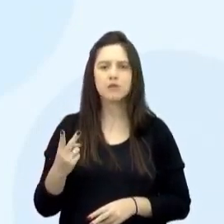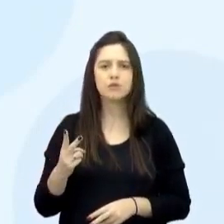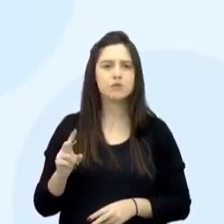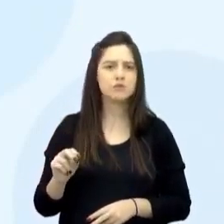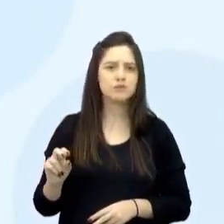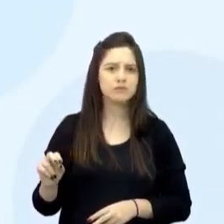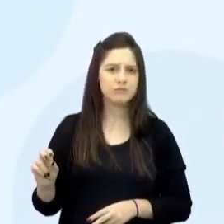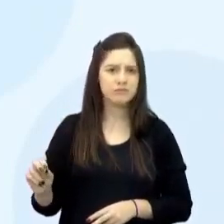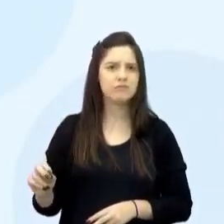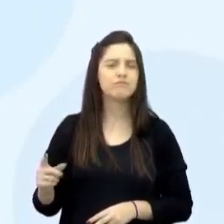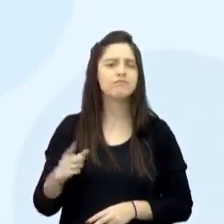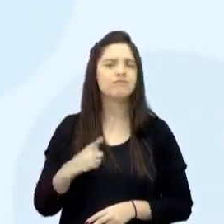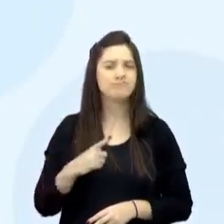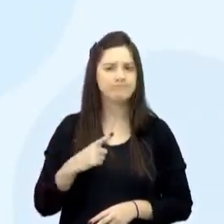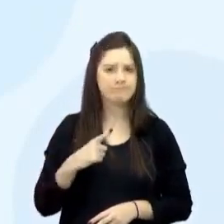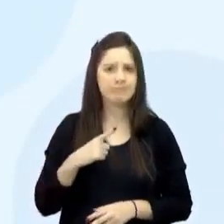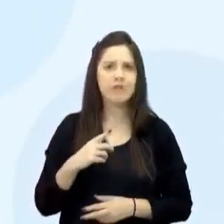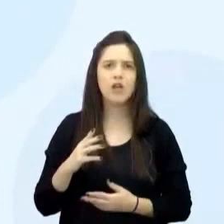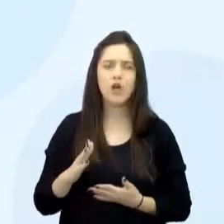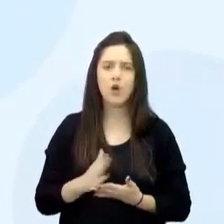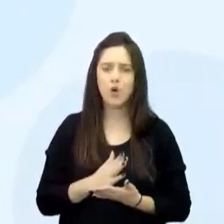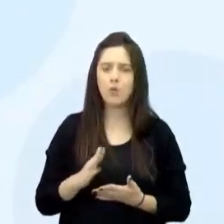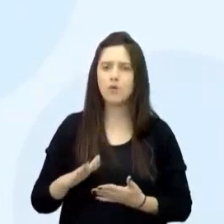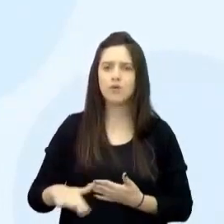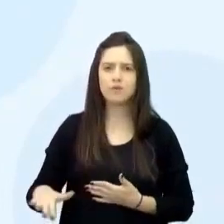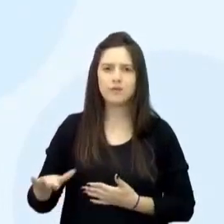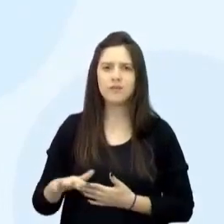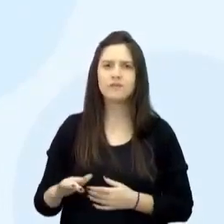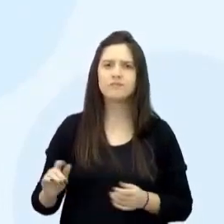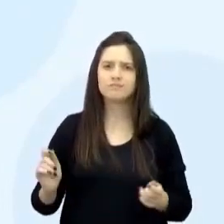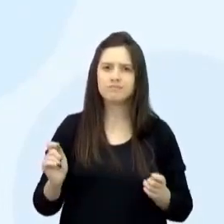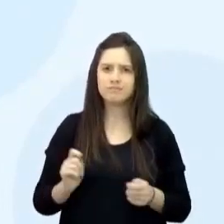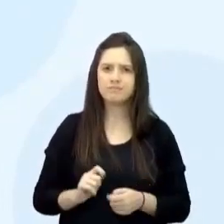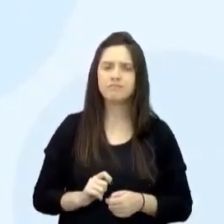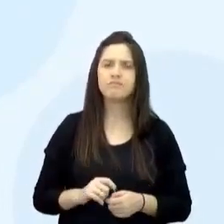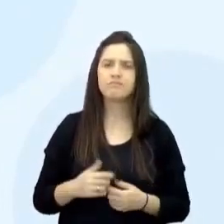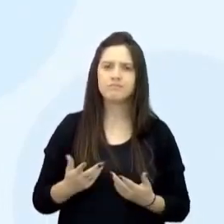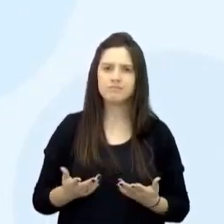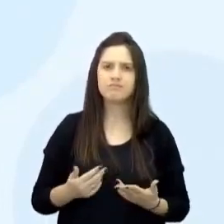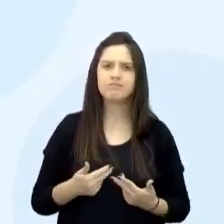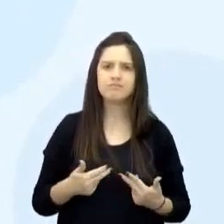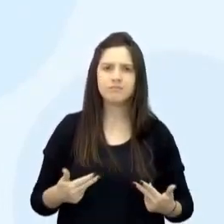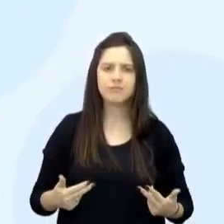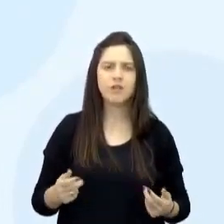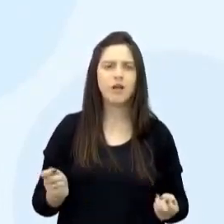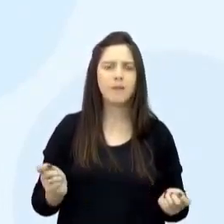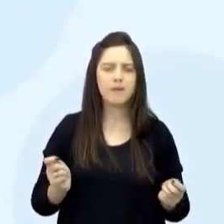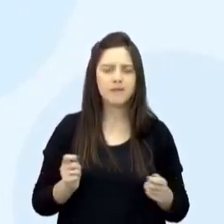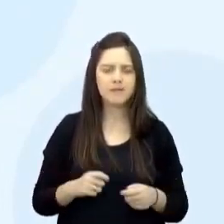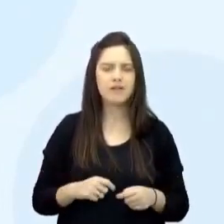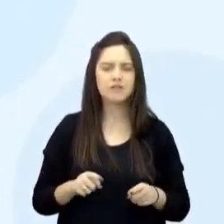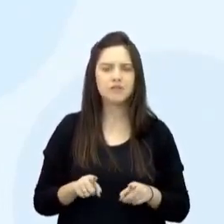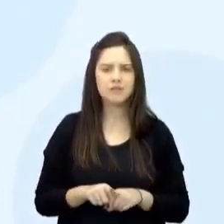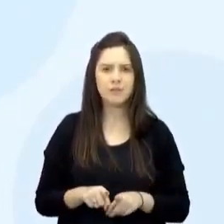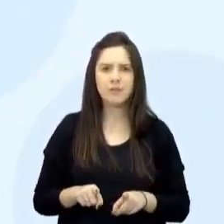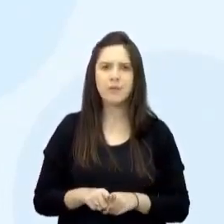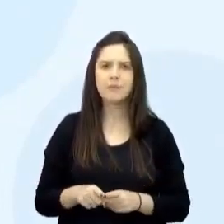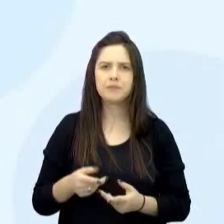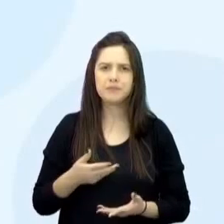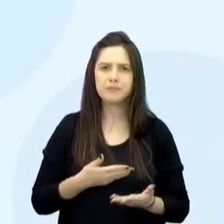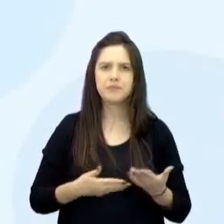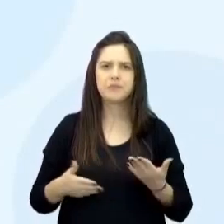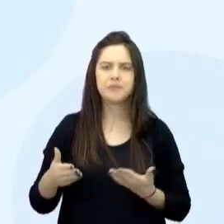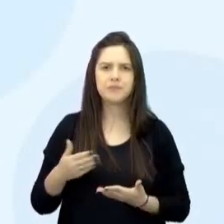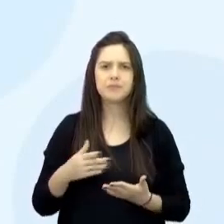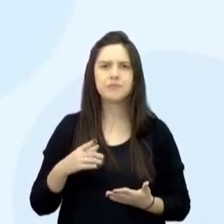água. Então, porque eu tenho que, em algumas regiões, é necessário que esse cacau seja regado, né? A plantação de cacau, ela seja regada. Aí